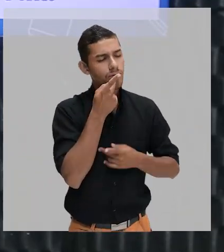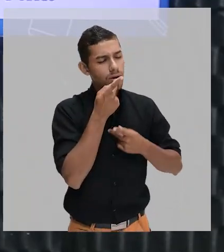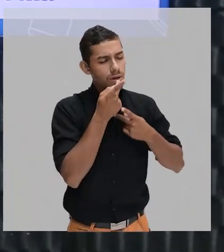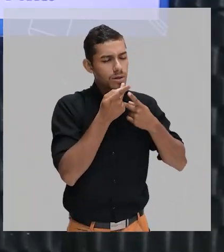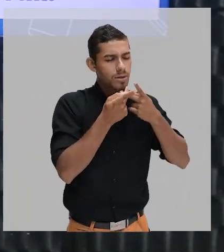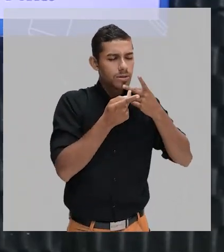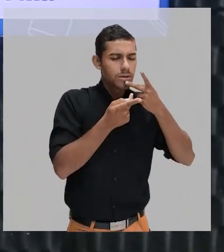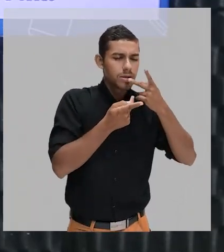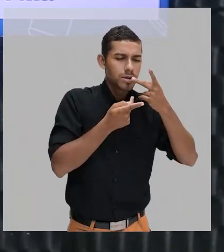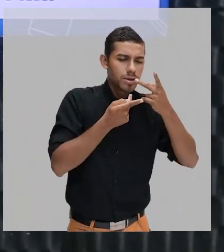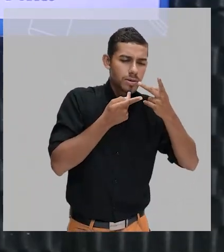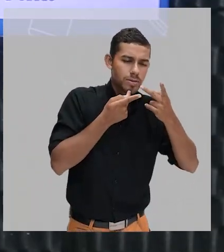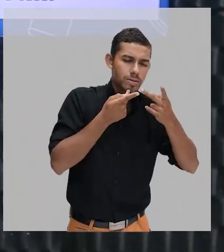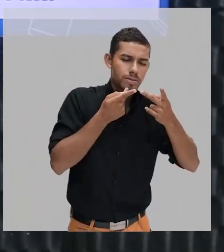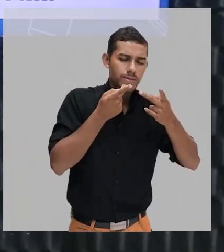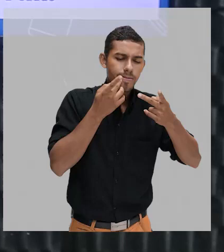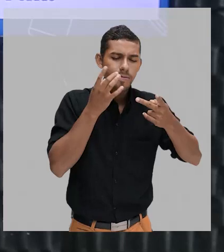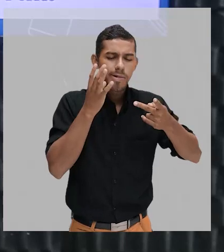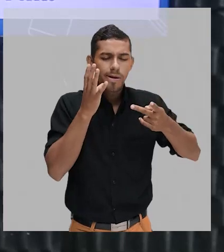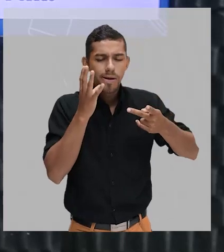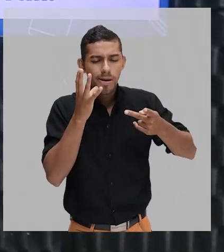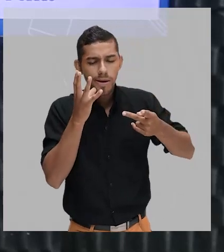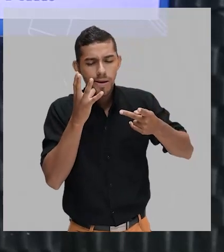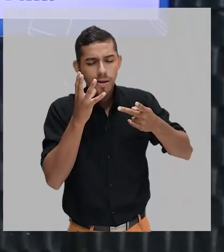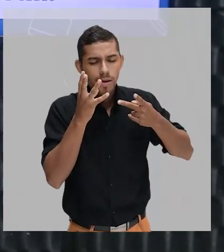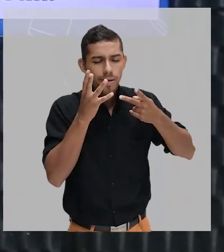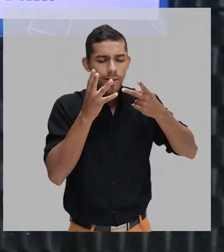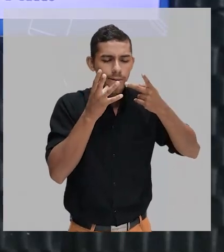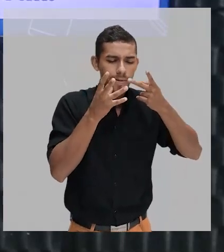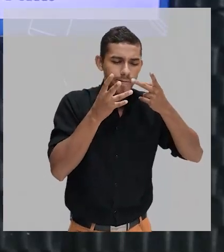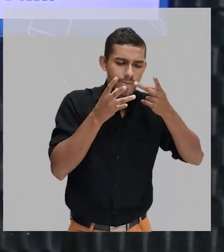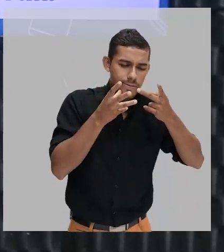às vezes, vai devagar